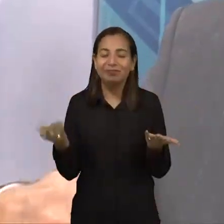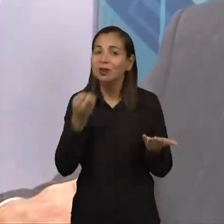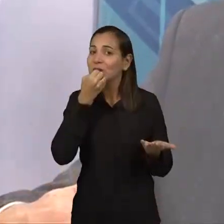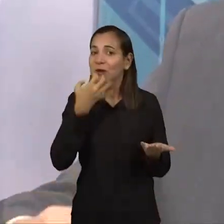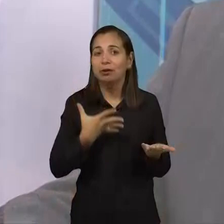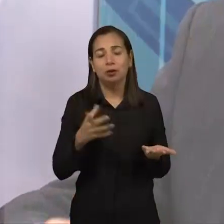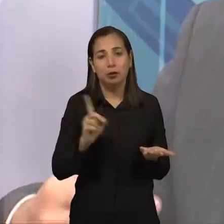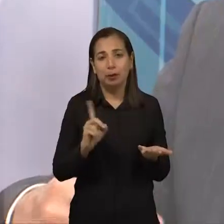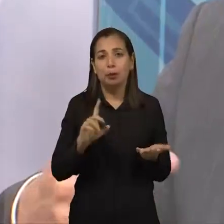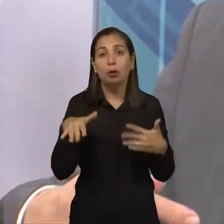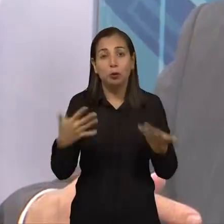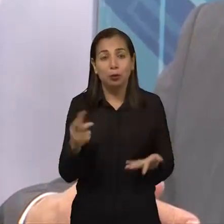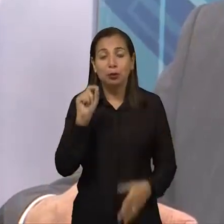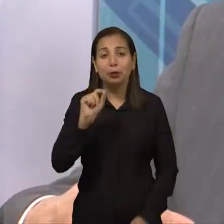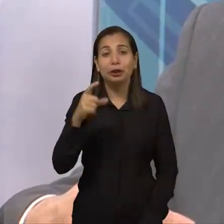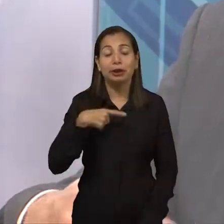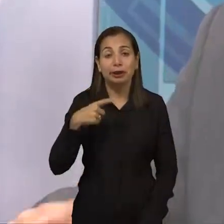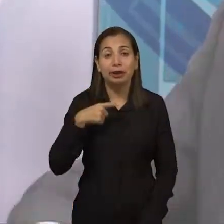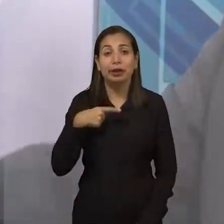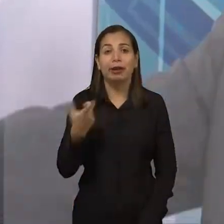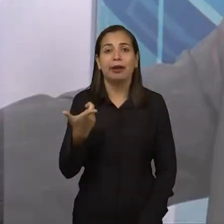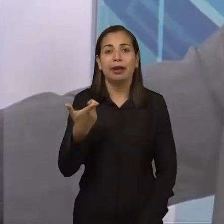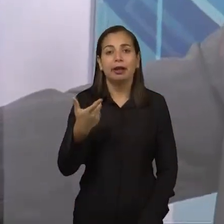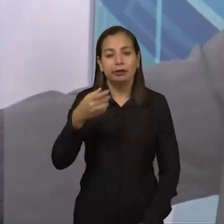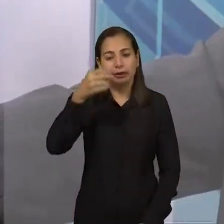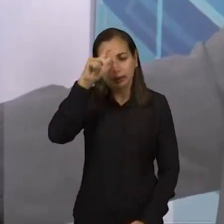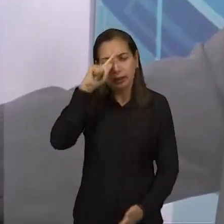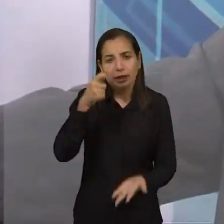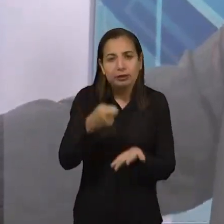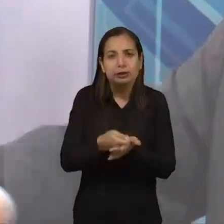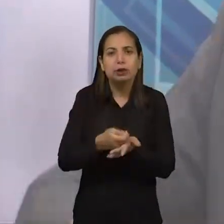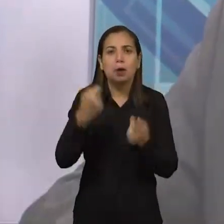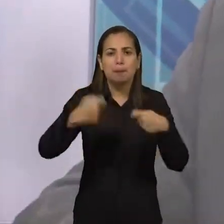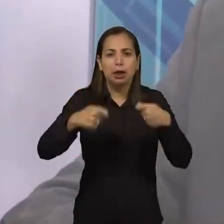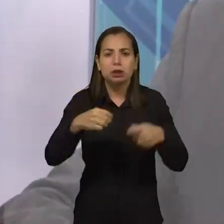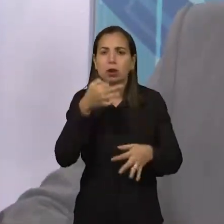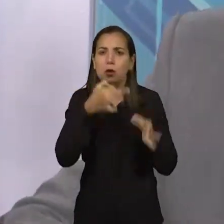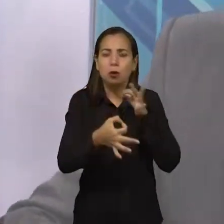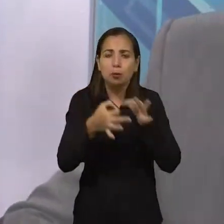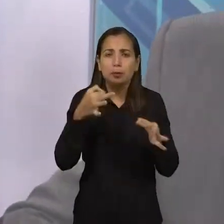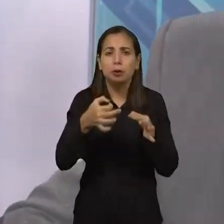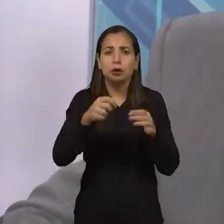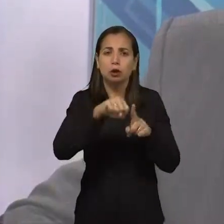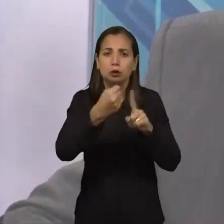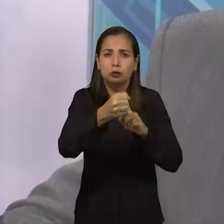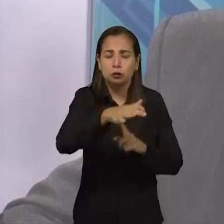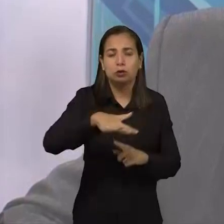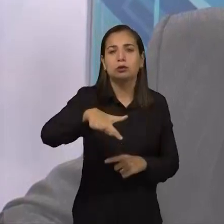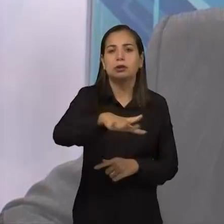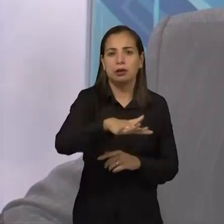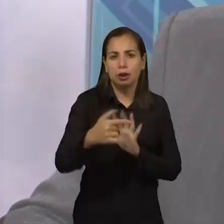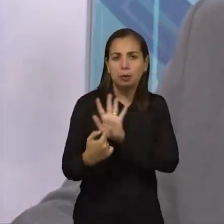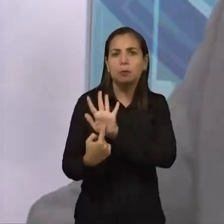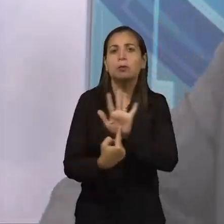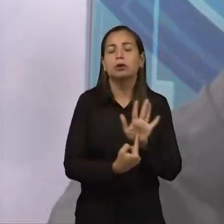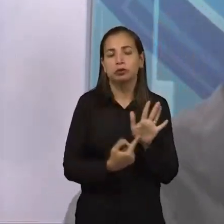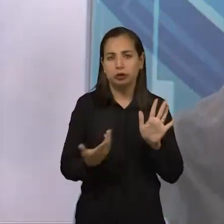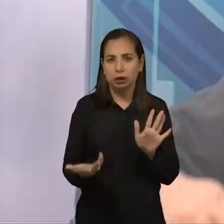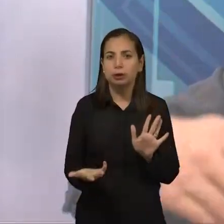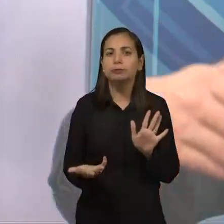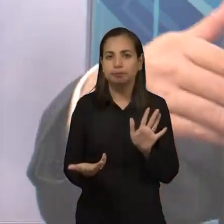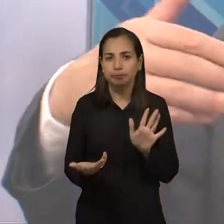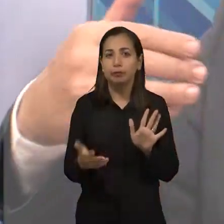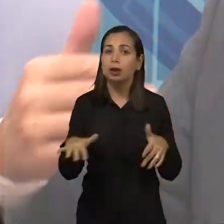Moro fundamenta a validade das suas decisões no apoio à opinião pública. Isso ele escreveu em 2004. desse jeito. Então,